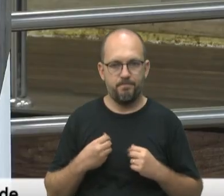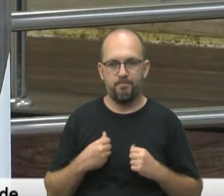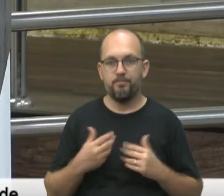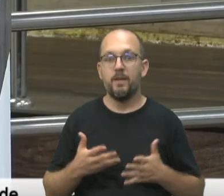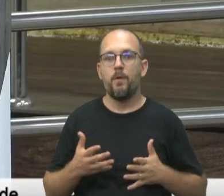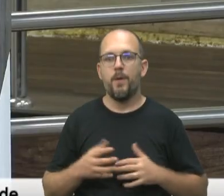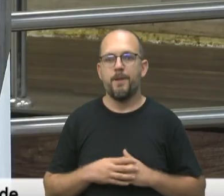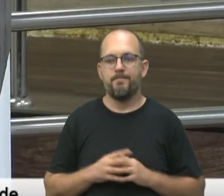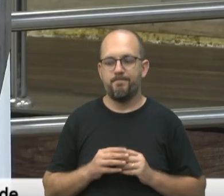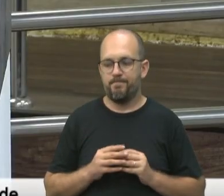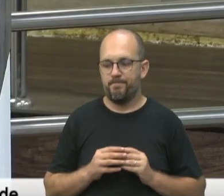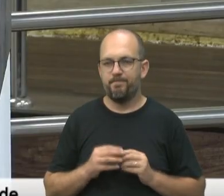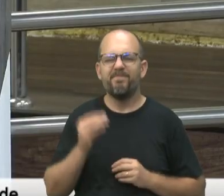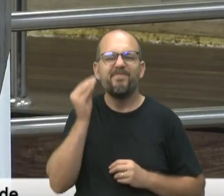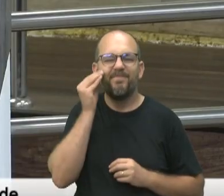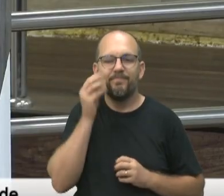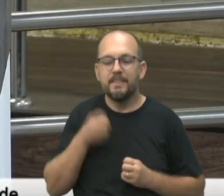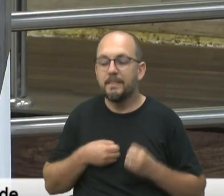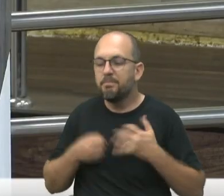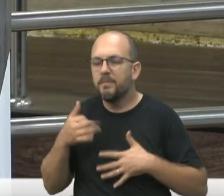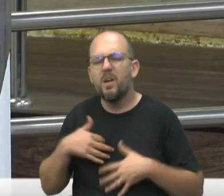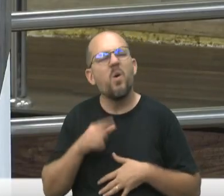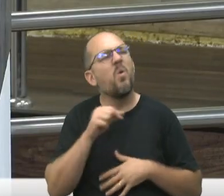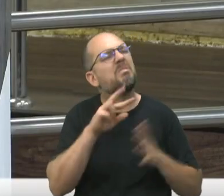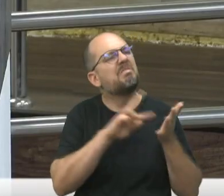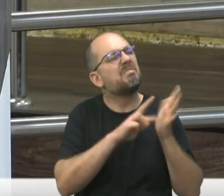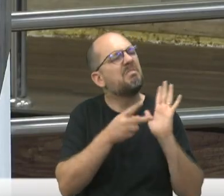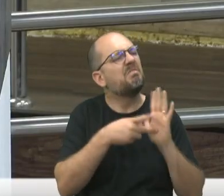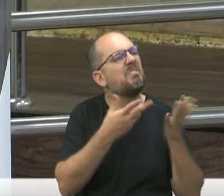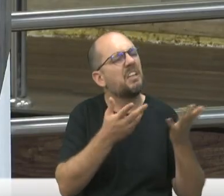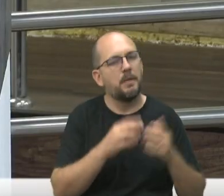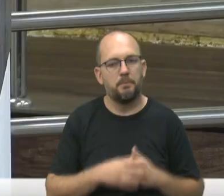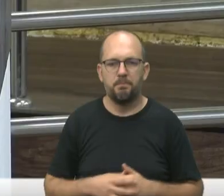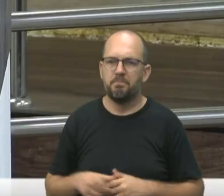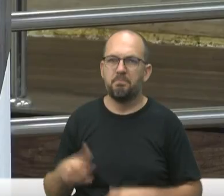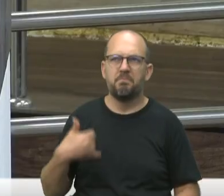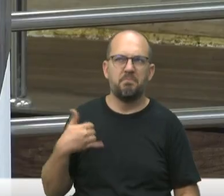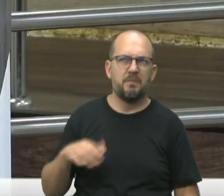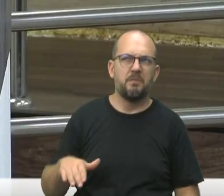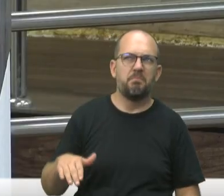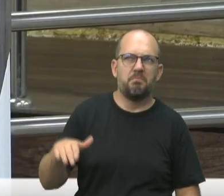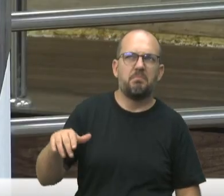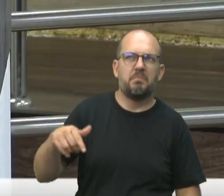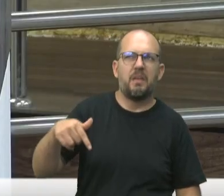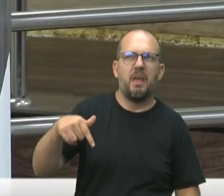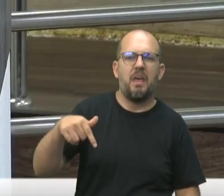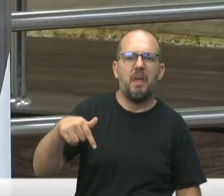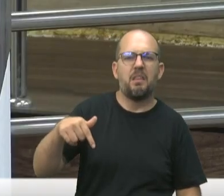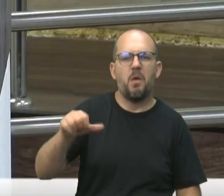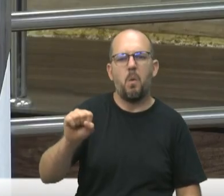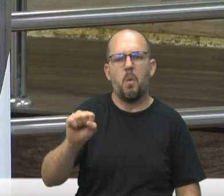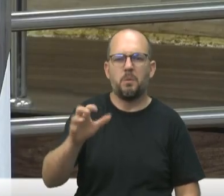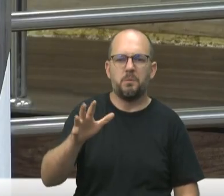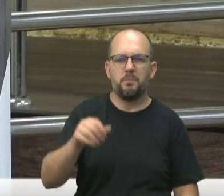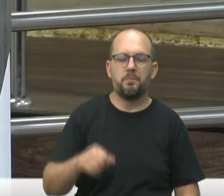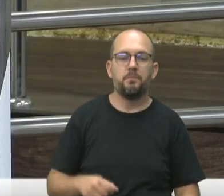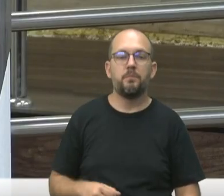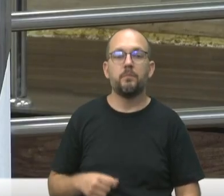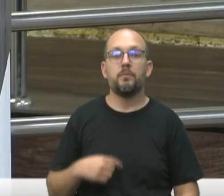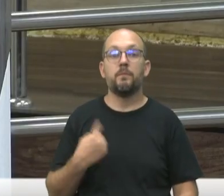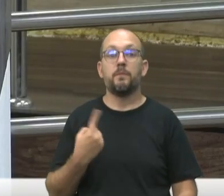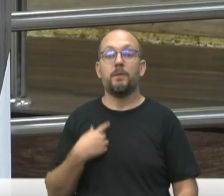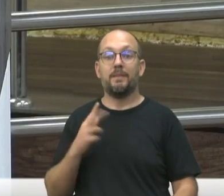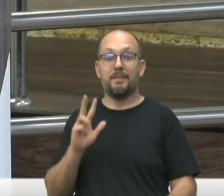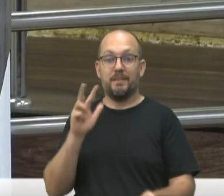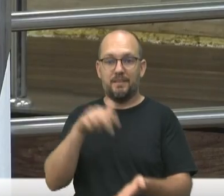E aí tentei explicar mais ou menos, ele perguntou o que era. Bom, ele tinha uns 7, 8 aninhos nessa época. Todo lugar que a gente chegava,